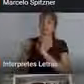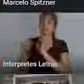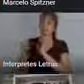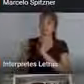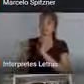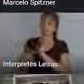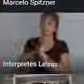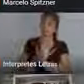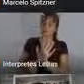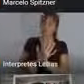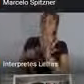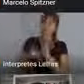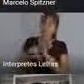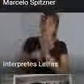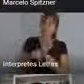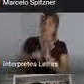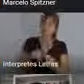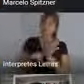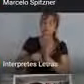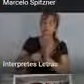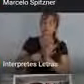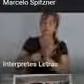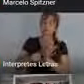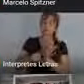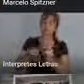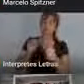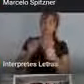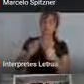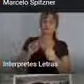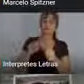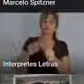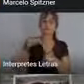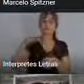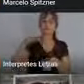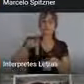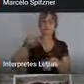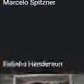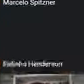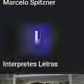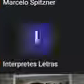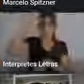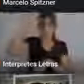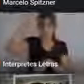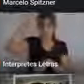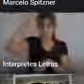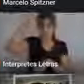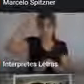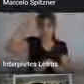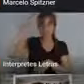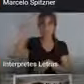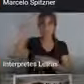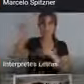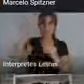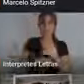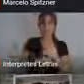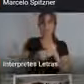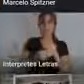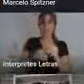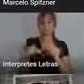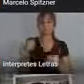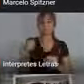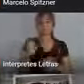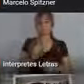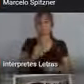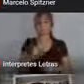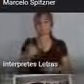um apanhado amplo, né, da nossa região, do nosso estado, que no conjunto acabam, então, se complementando, né? Apresentando, então,